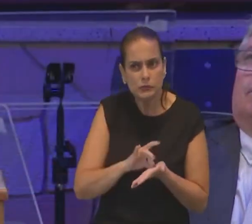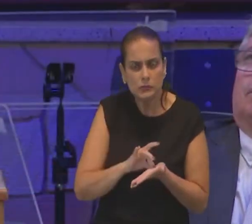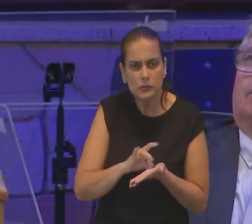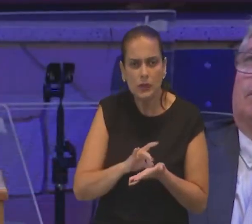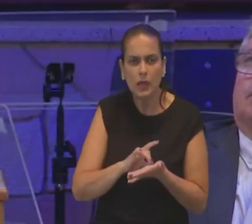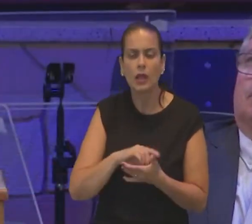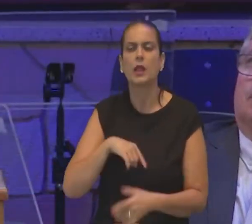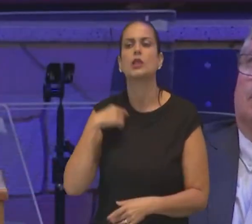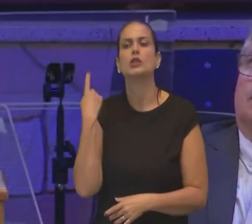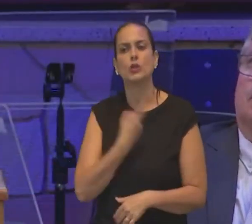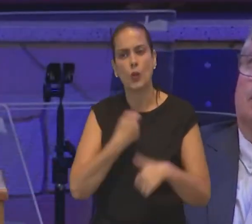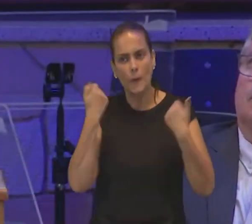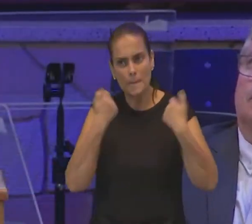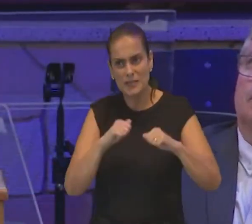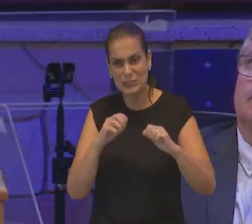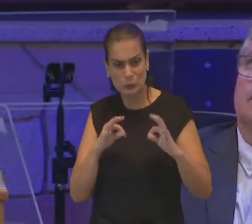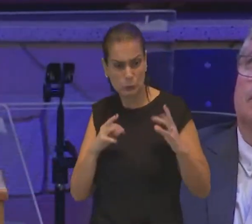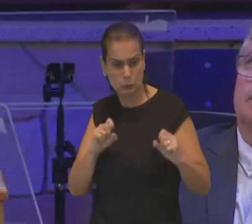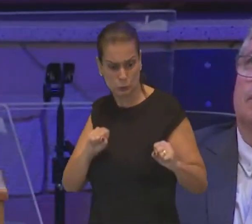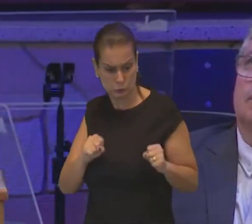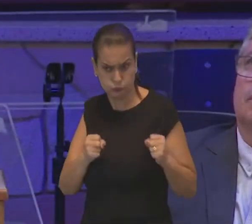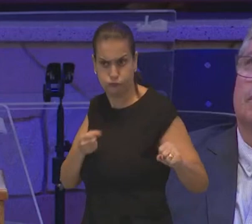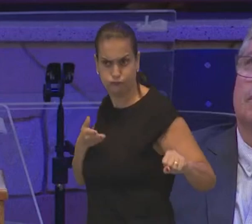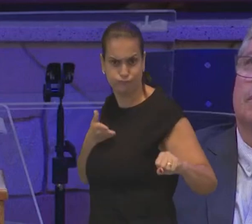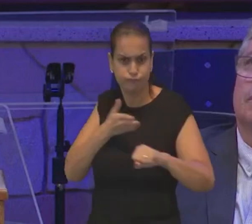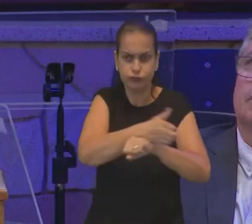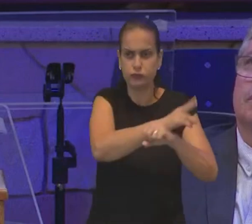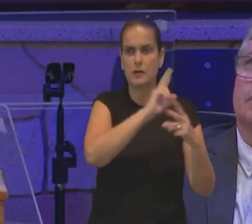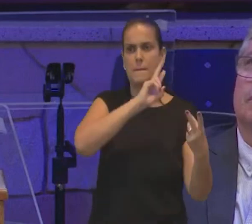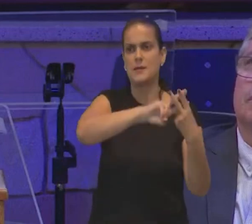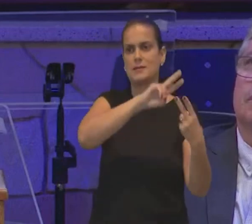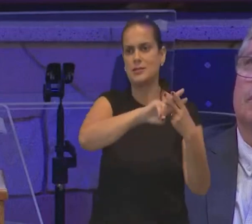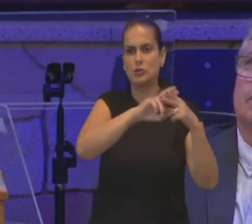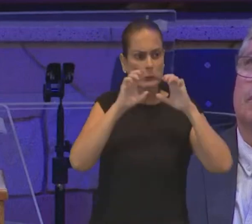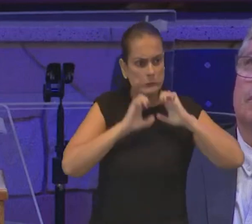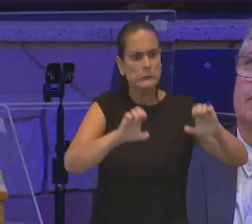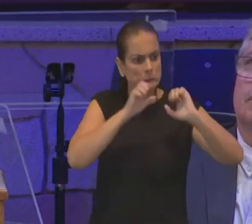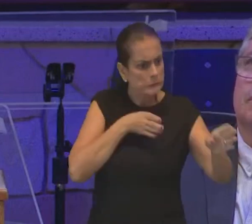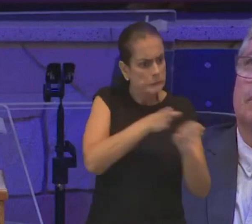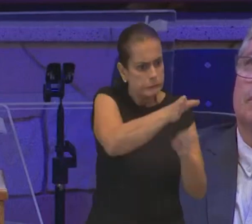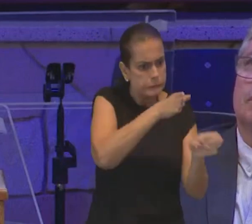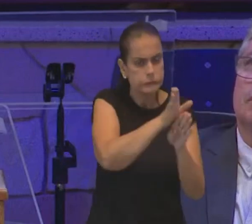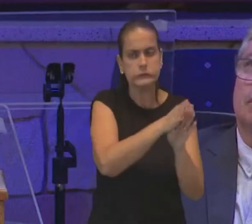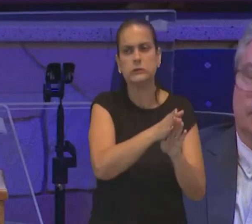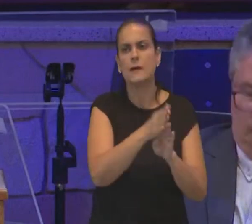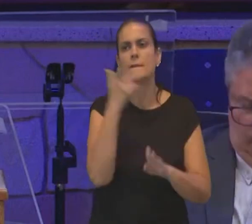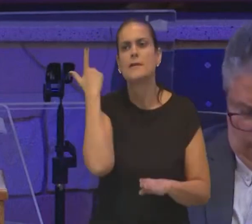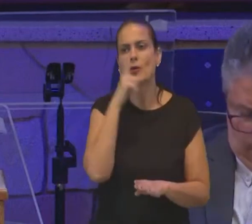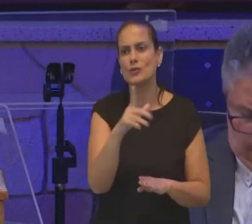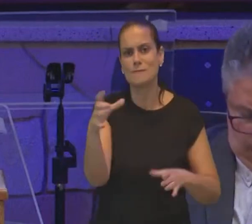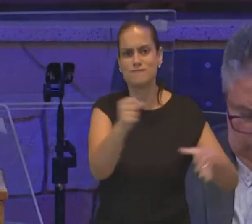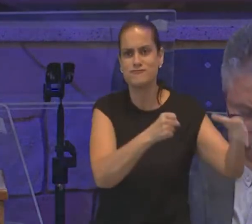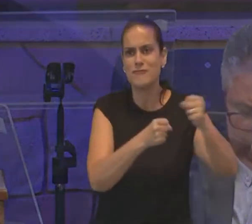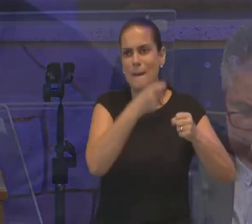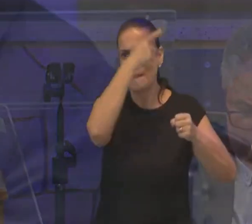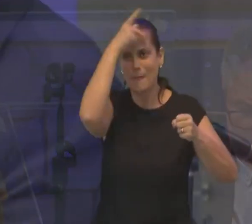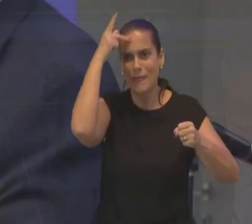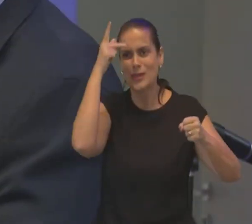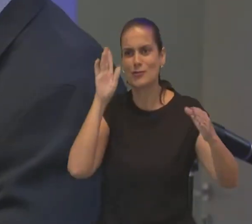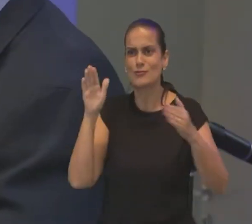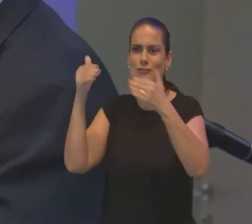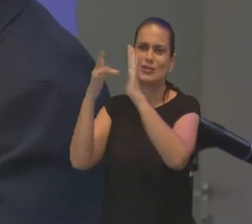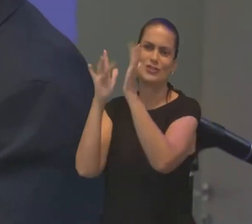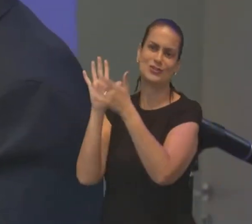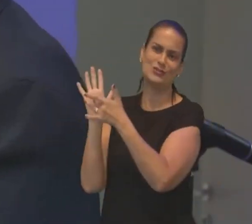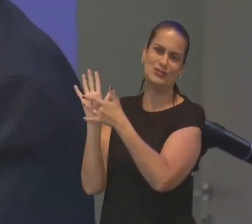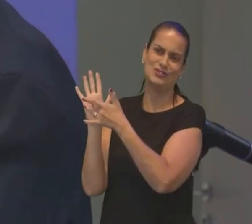que entrar com tudo dentro dos presídios, para ganhar aquela população carcerária